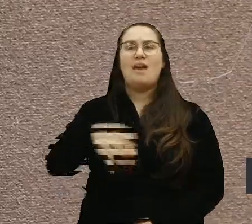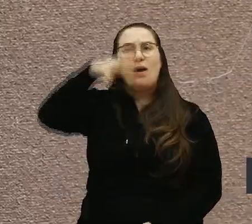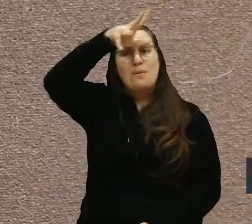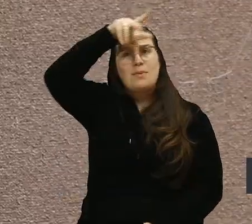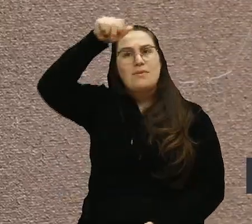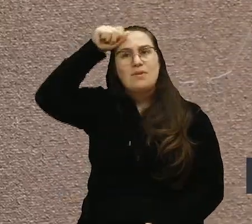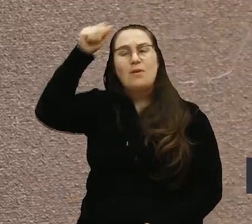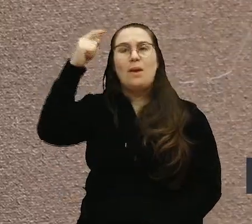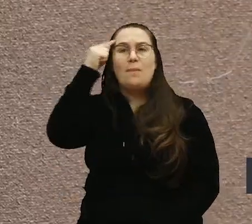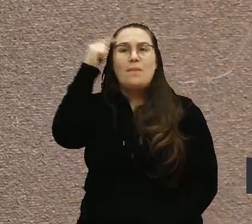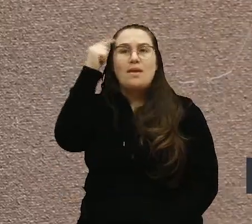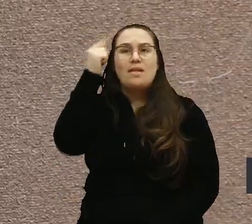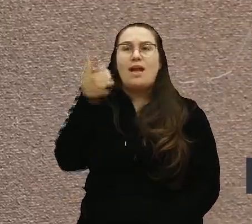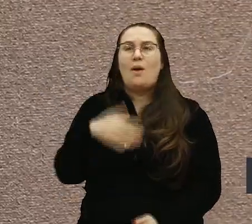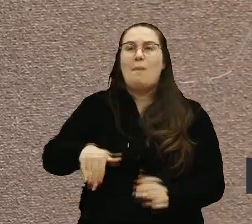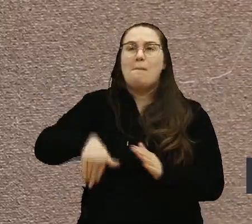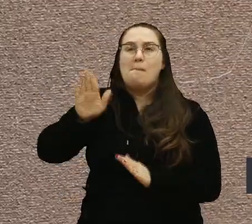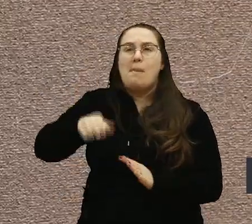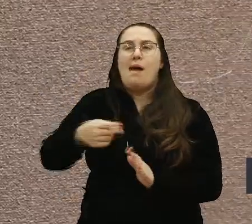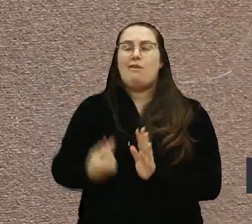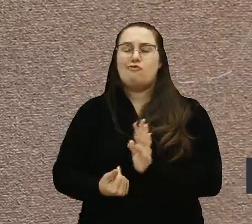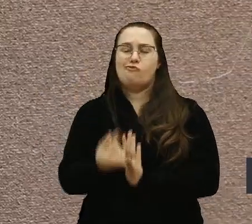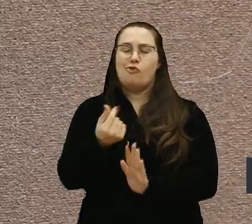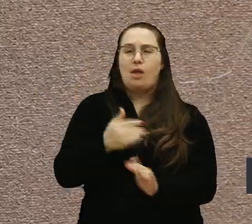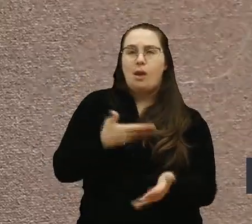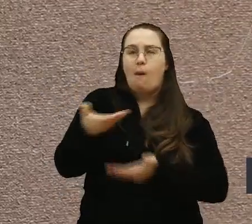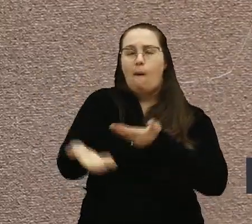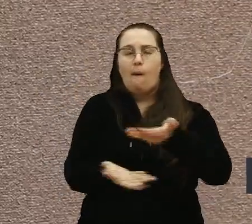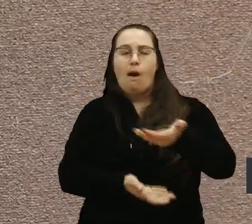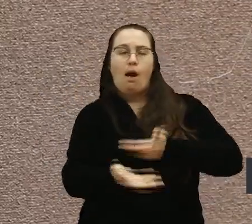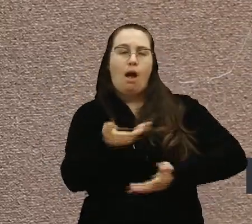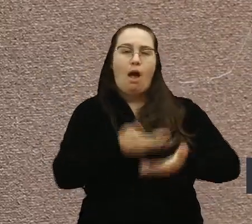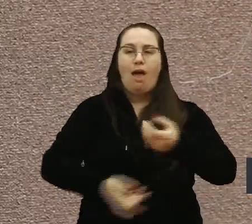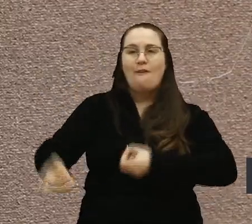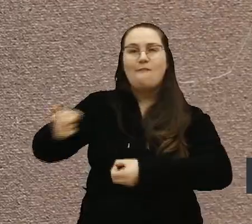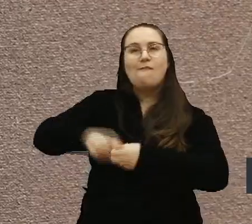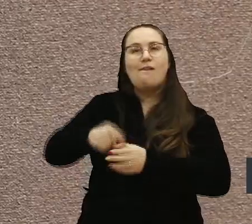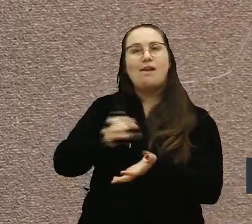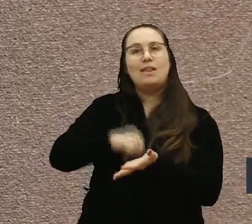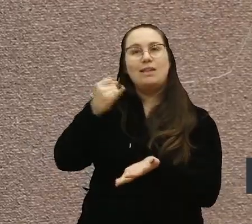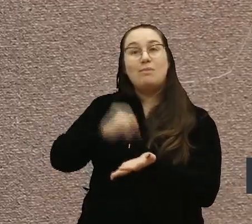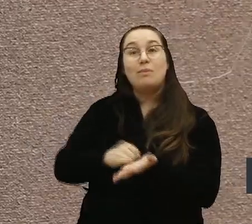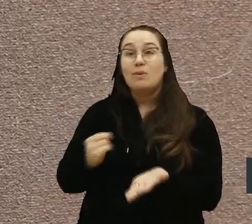tem que pensar nisso. Quanto mais dinheiro circulando, volta em impostos.